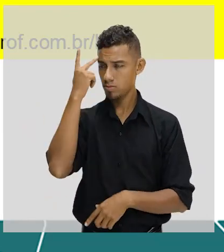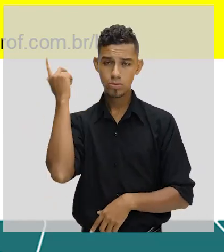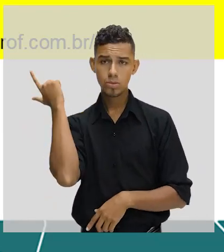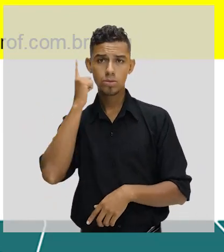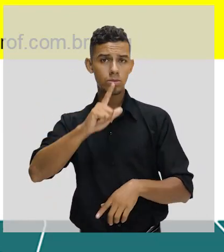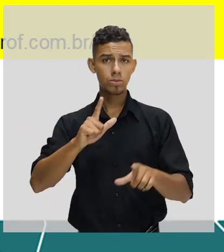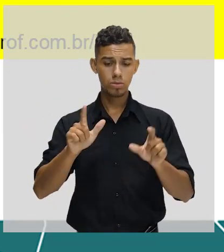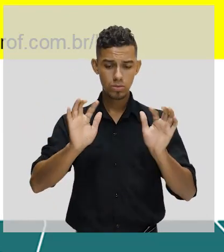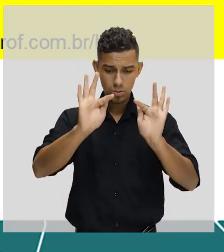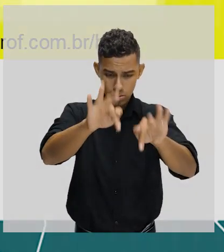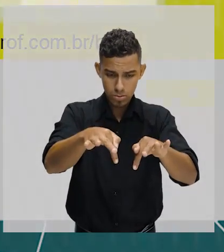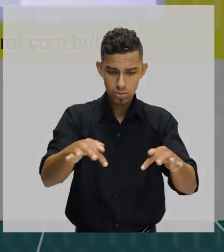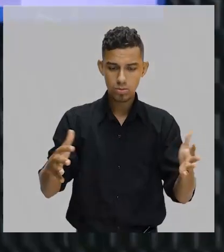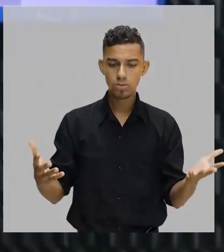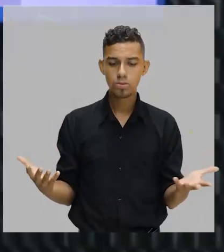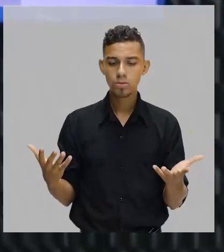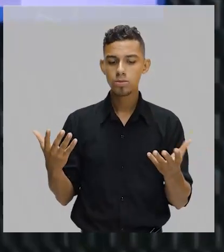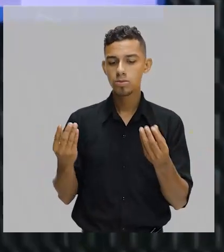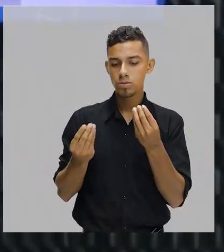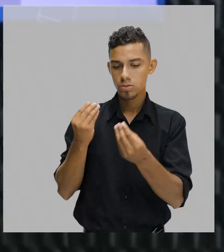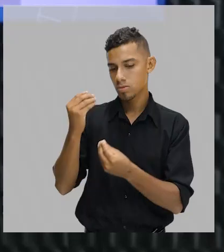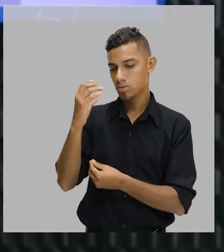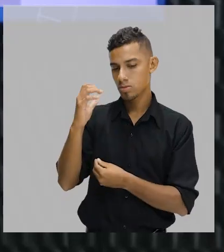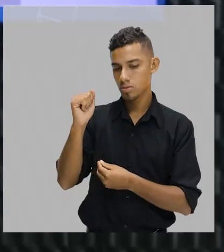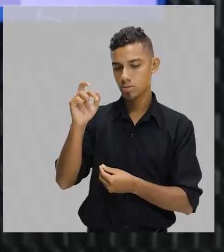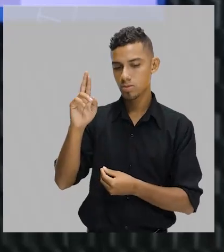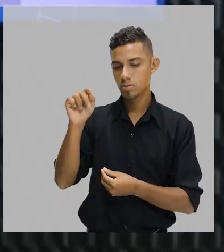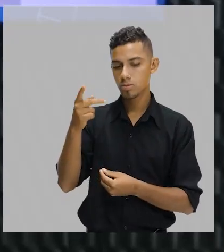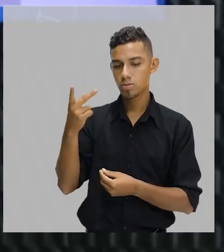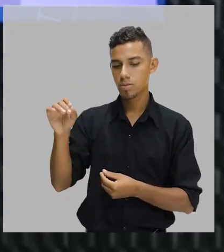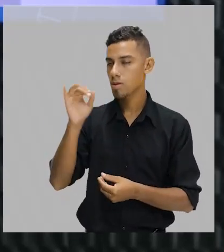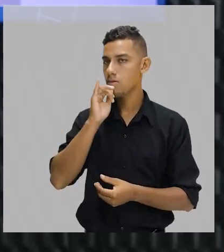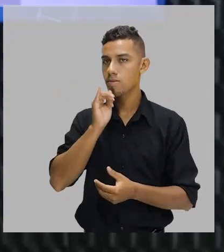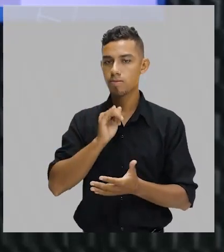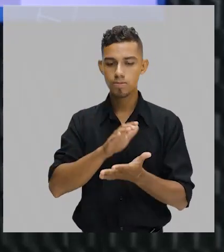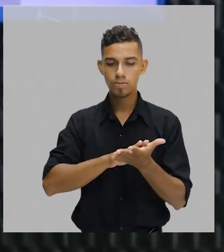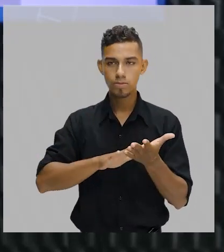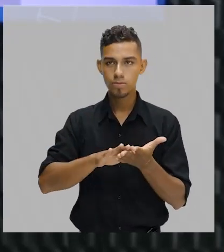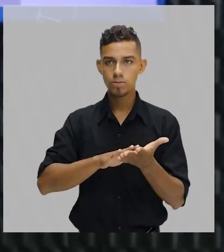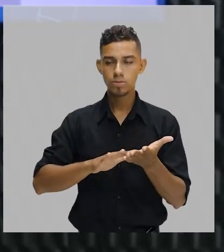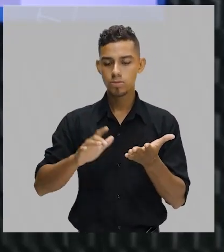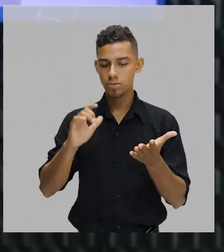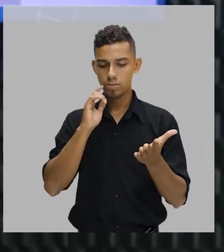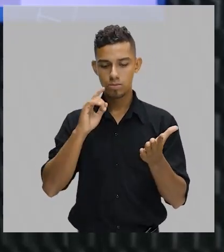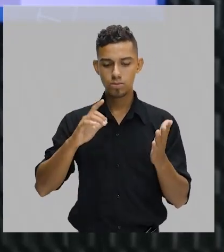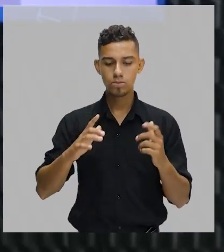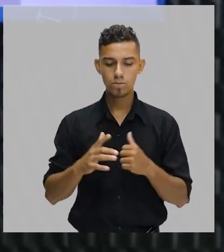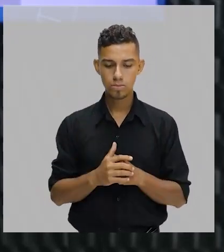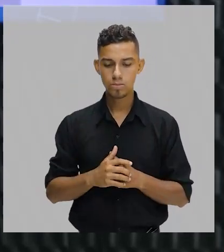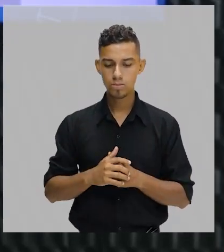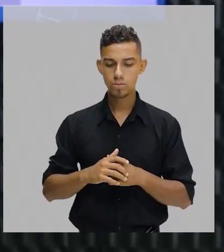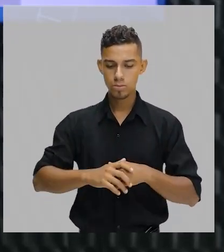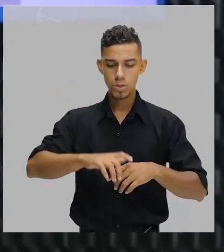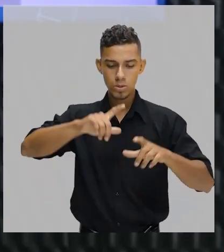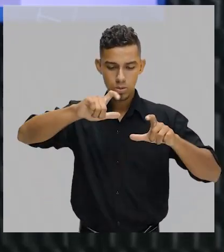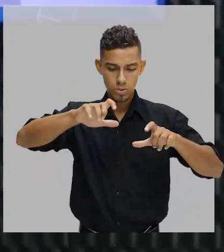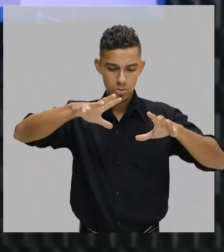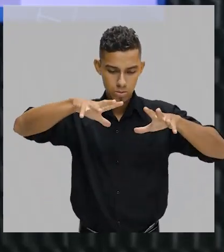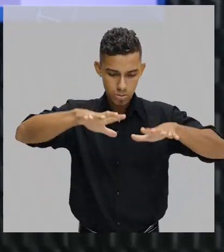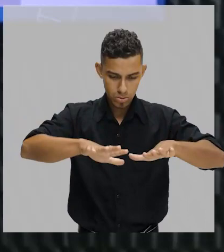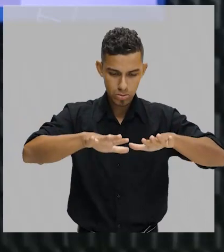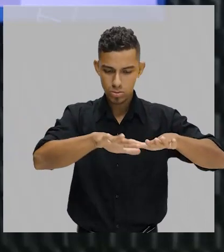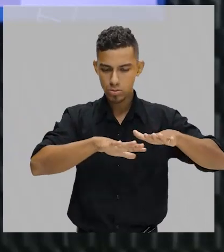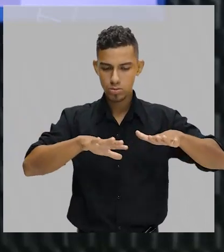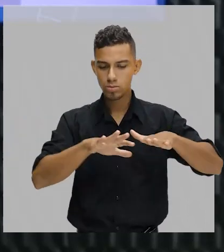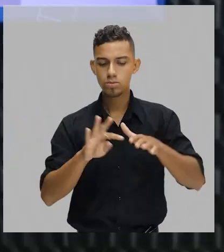alguns artistas que fazem isso. Só que, por exemplo, como o carvão ele não fixa, o ideal é você colocar um spray fixador para que o desenho fique com